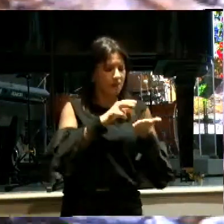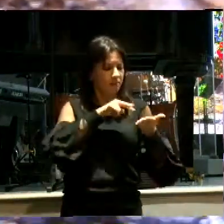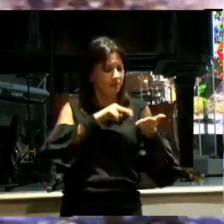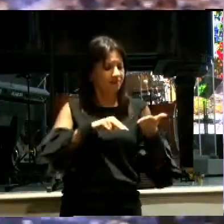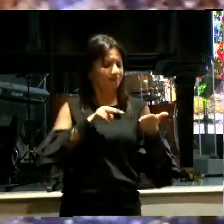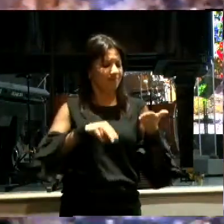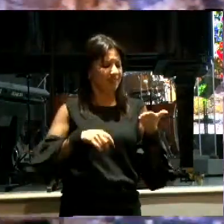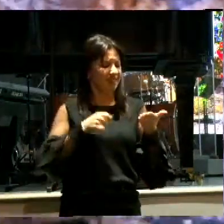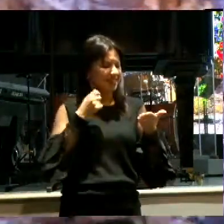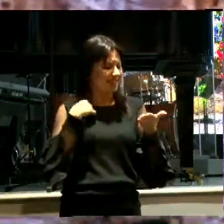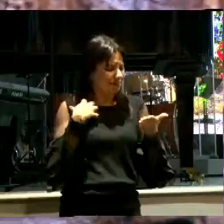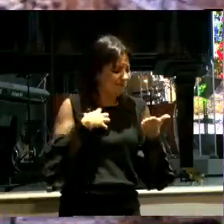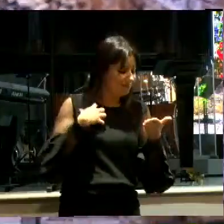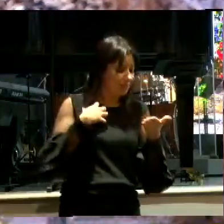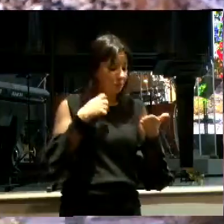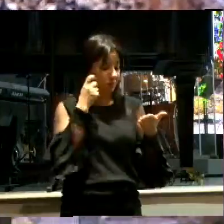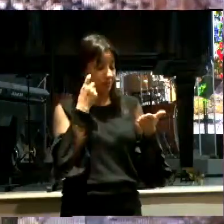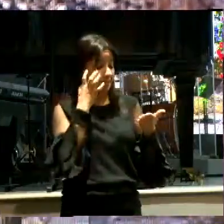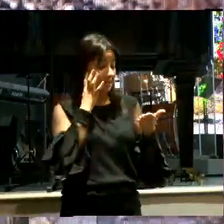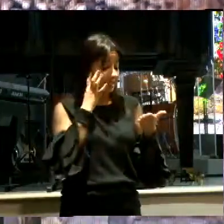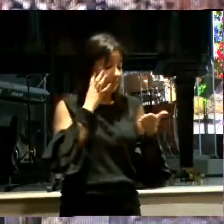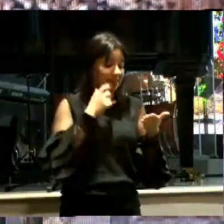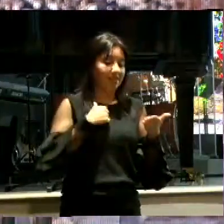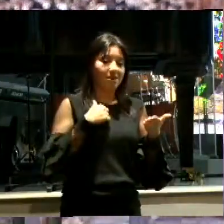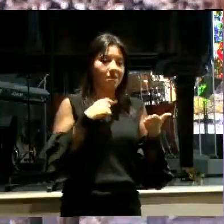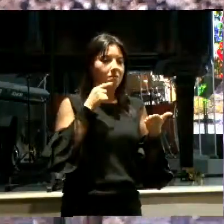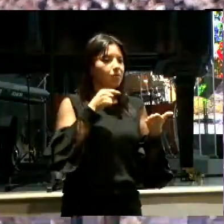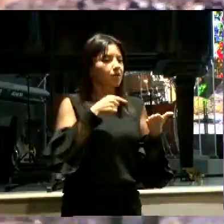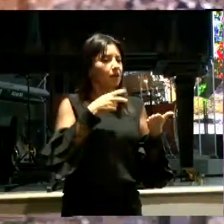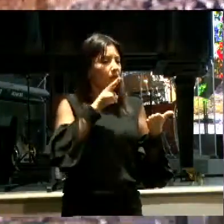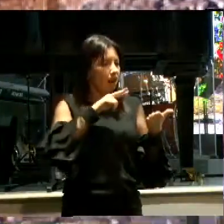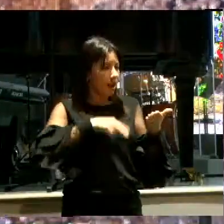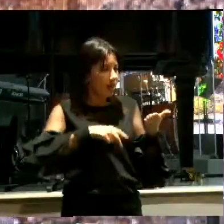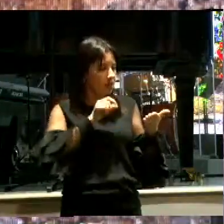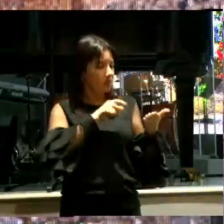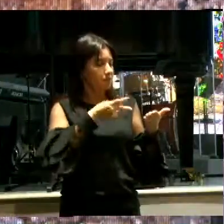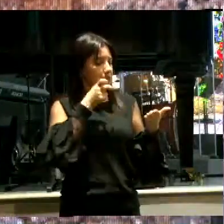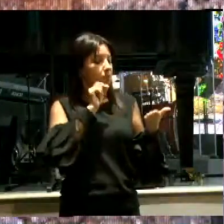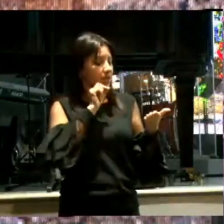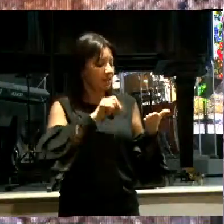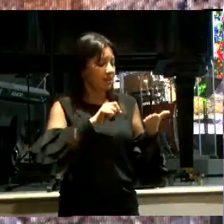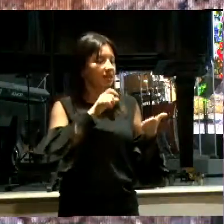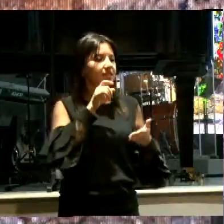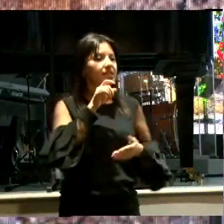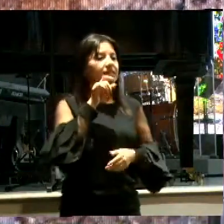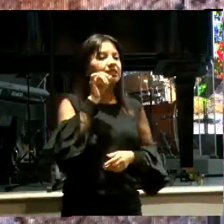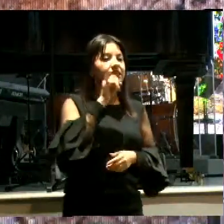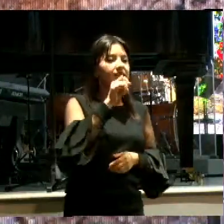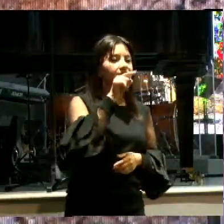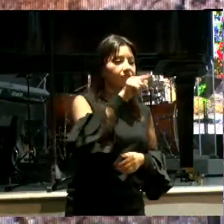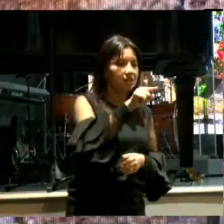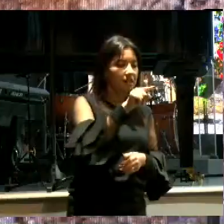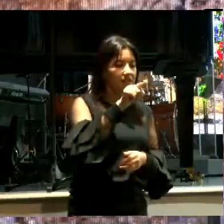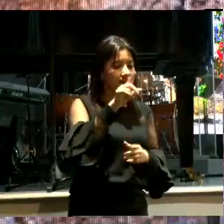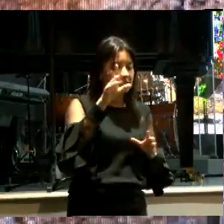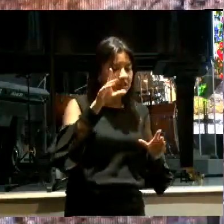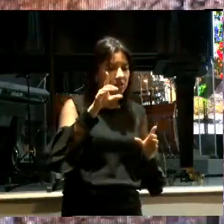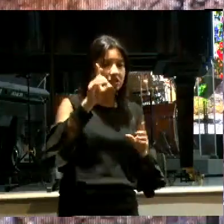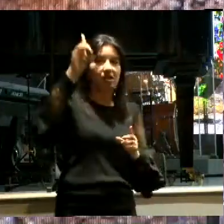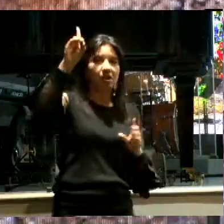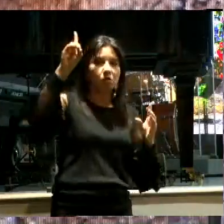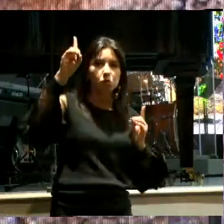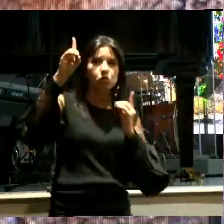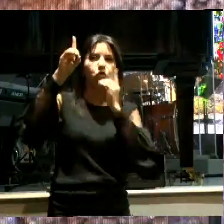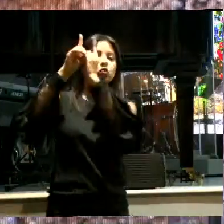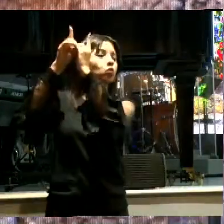ele tem me tirado o sono, é João 15, versículo 7, que diz assim: se vós estiverdes em mim e a minha palavra